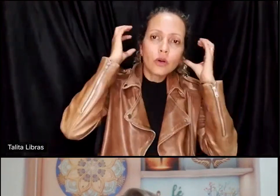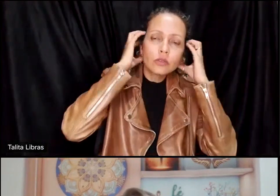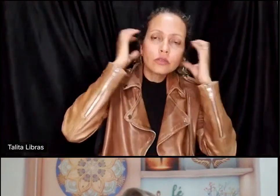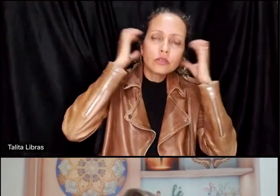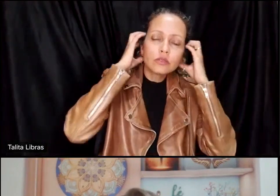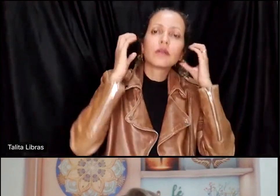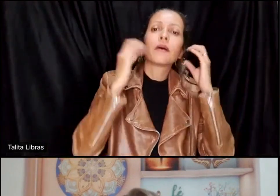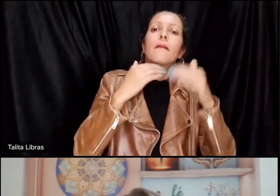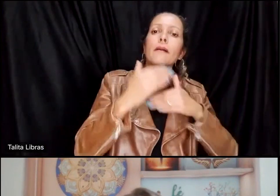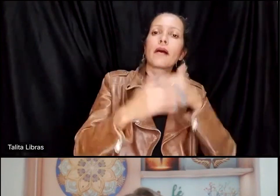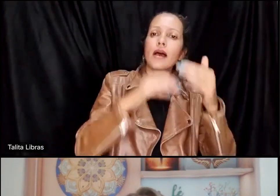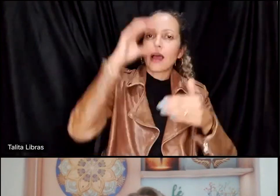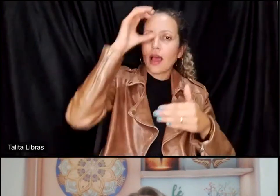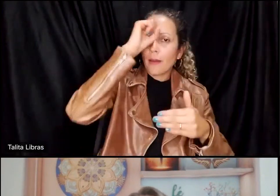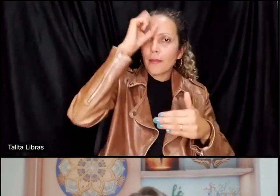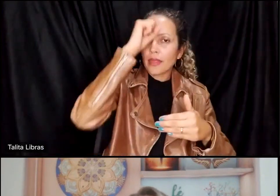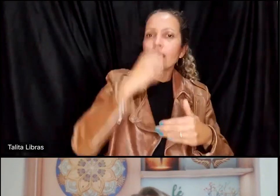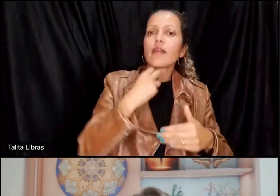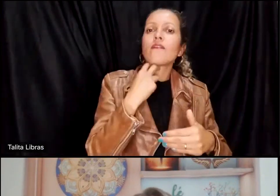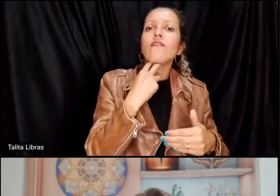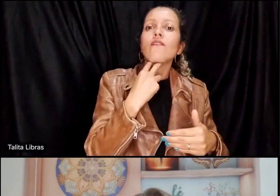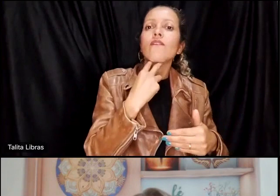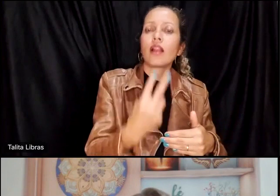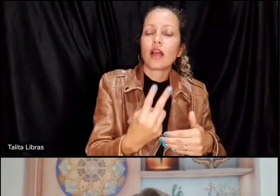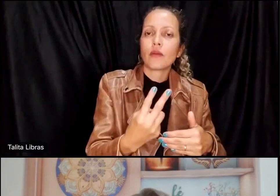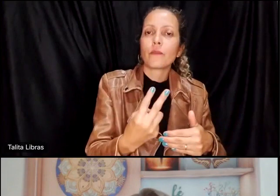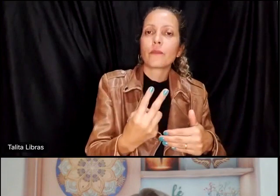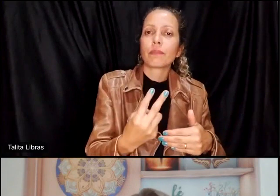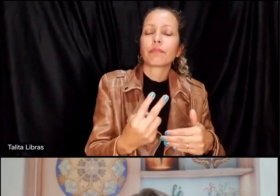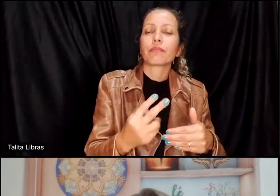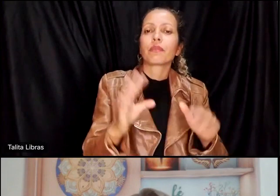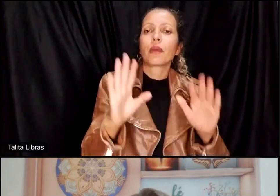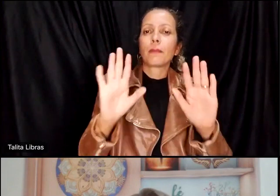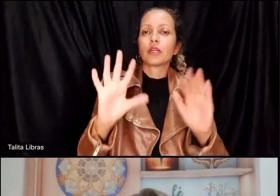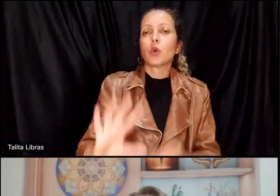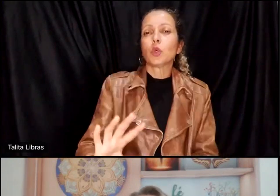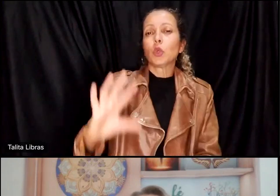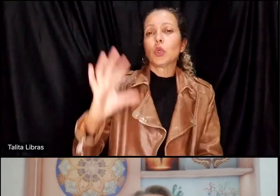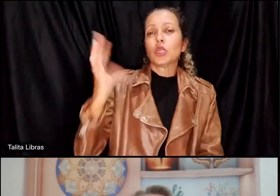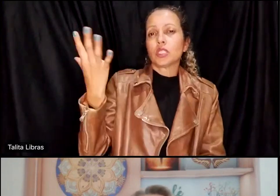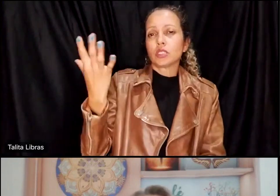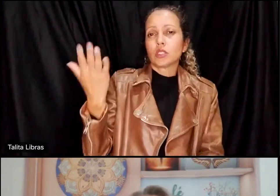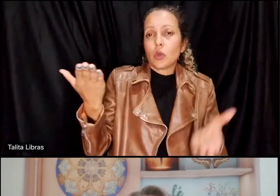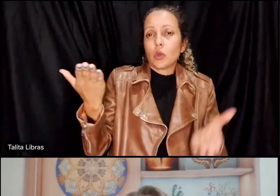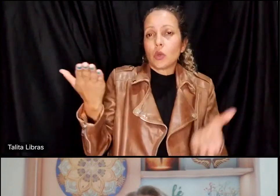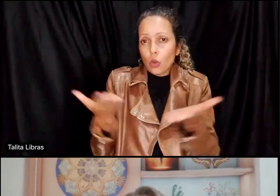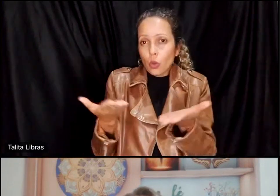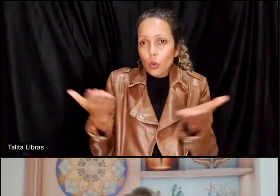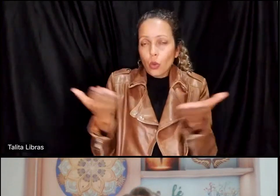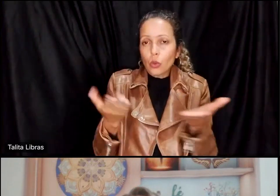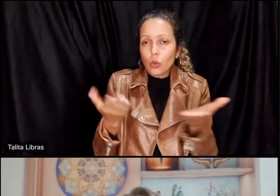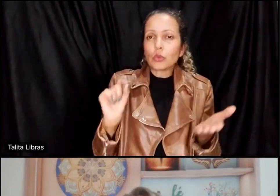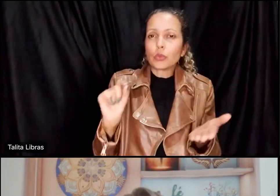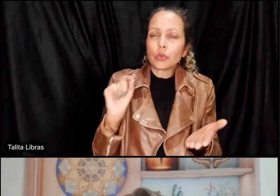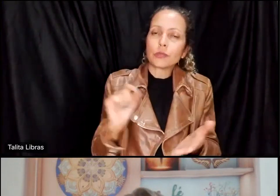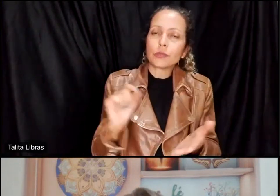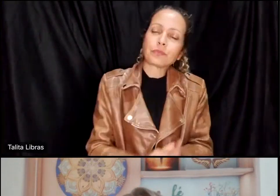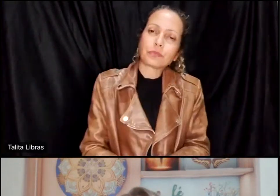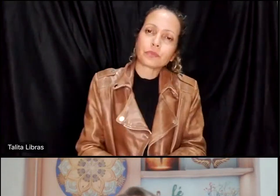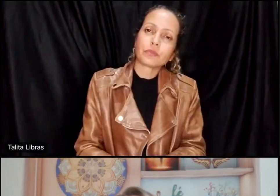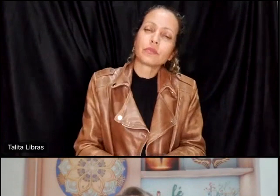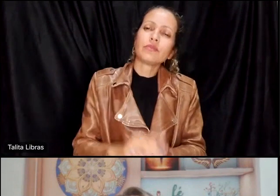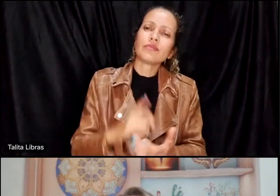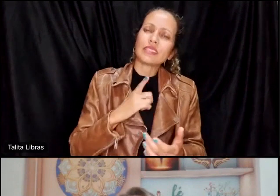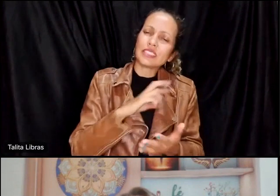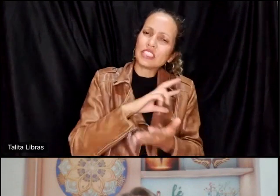porque é um aprendizado. Aí, o que acontece? Por exemplo, hoje tem muitos estudos que comprovam